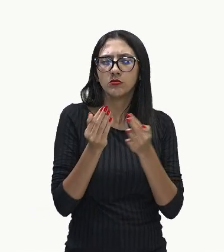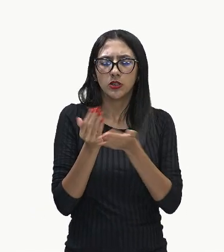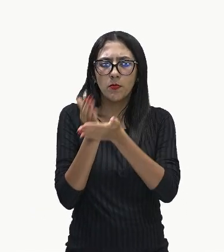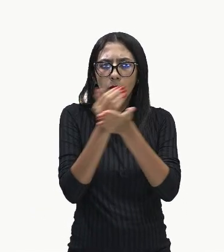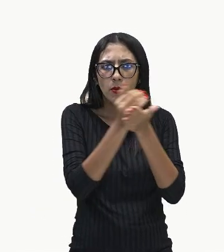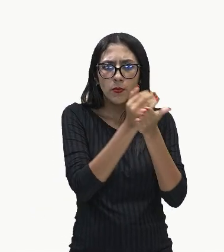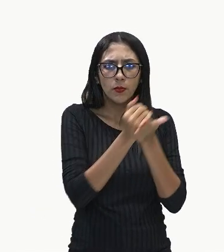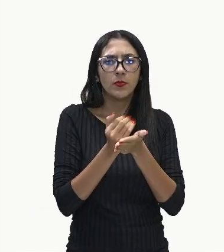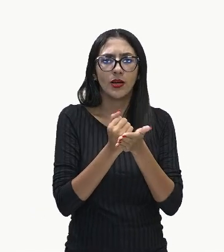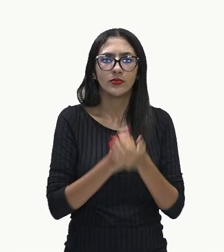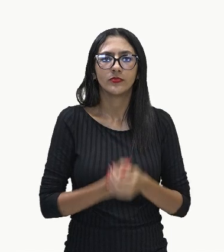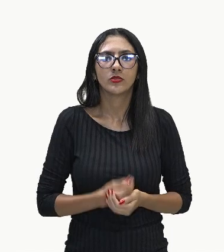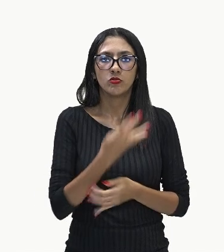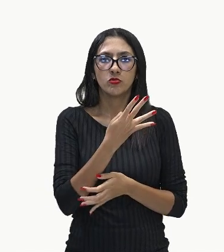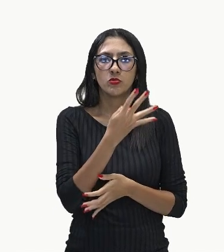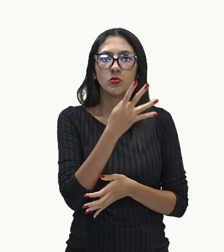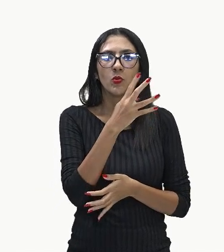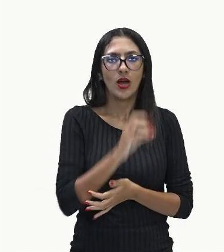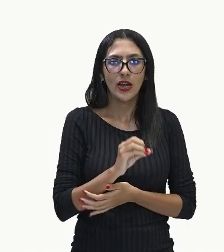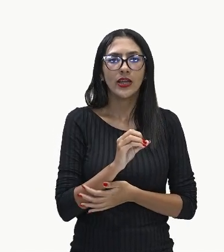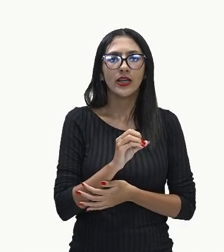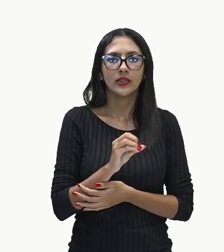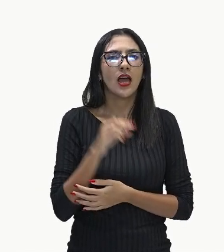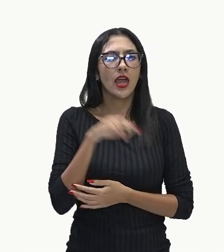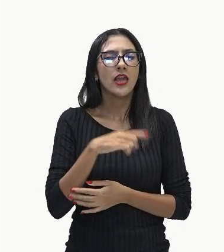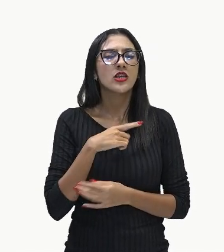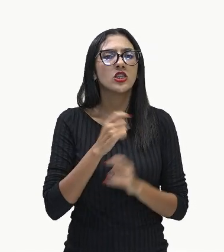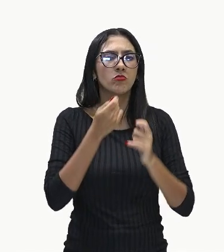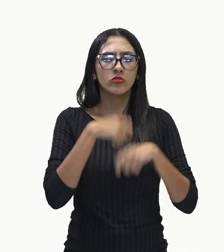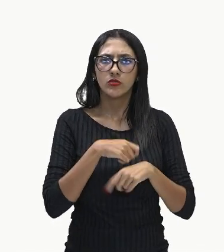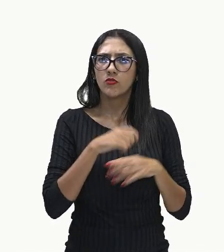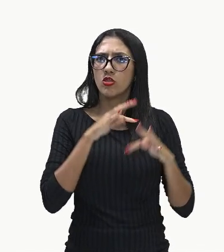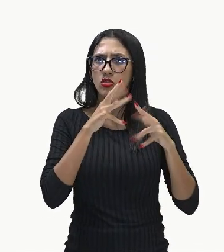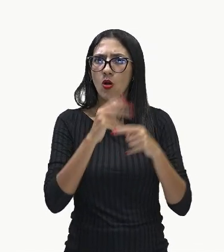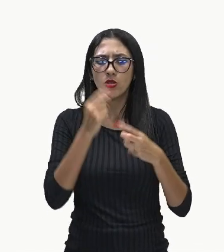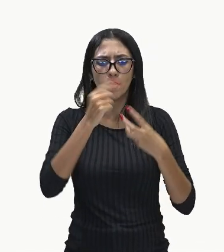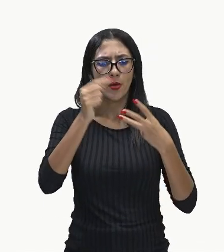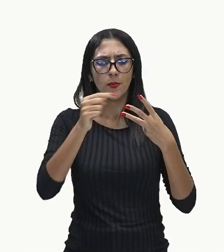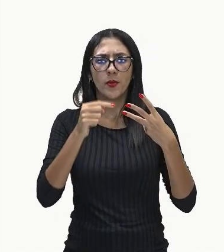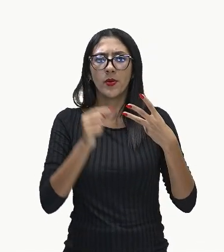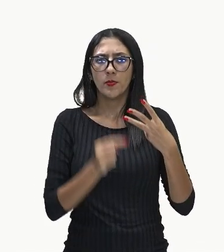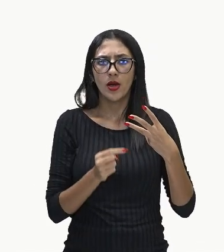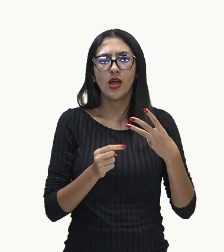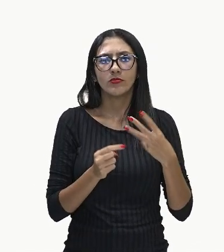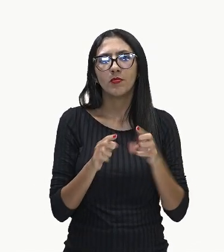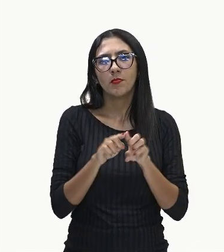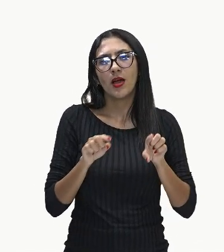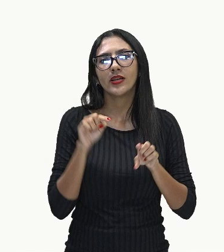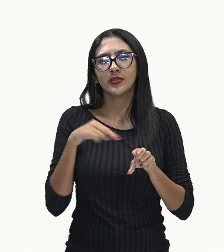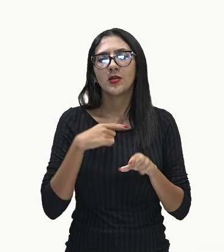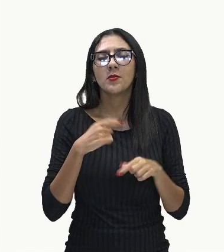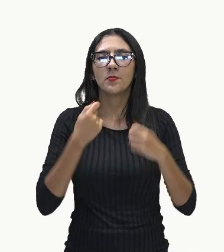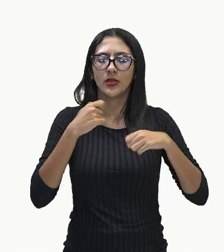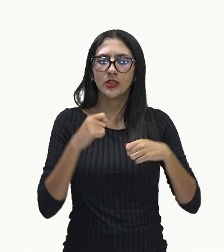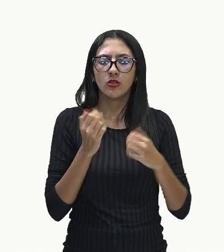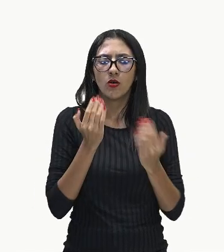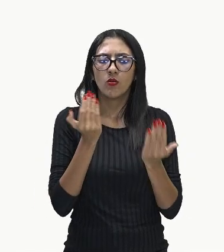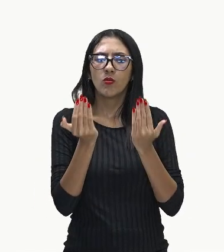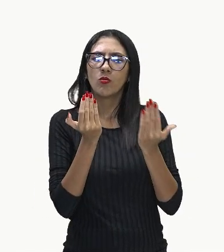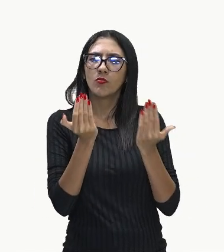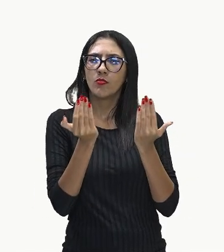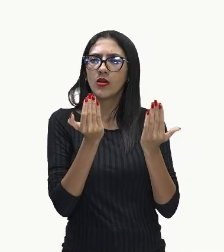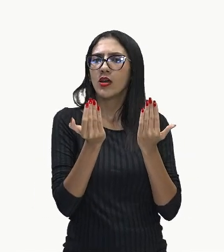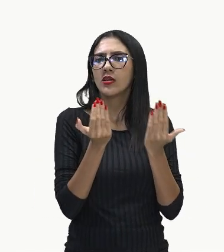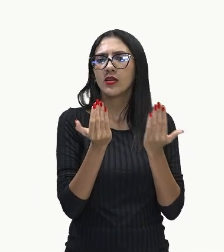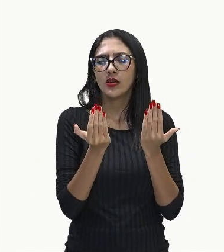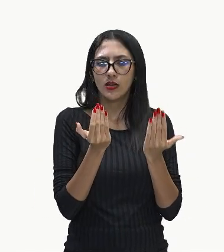40 selecionados terem assistido à mesma palestra, a ser necessário fazer uma amostra proporcional de cada